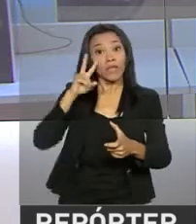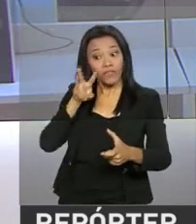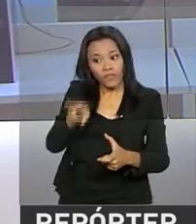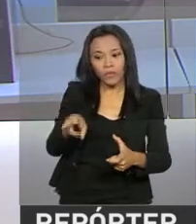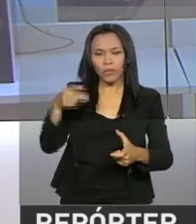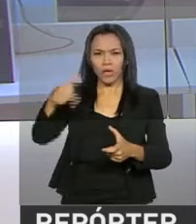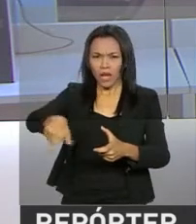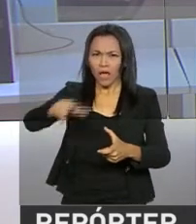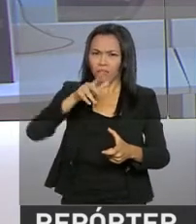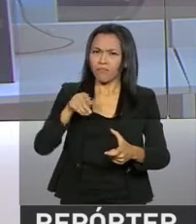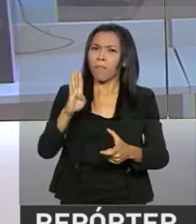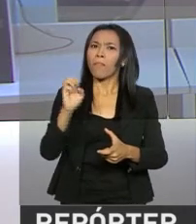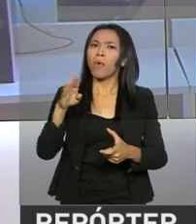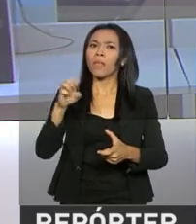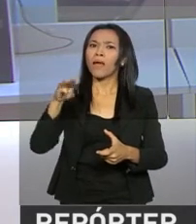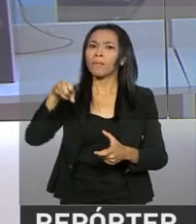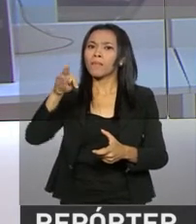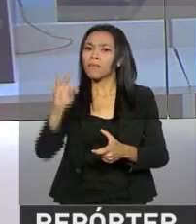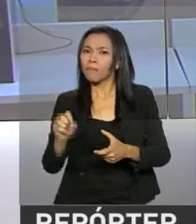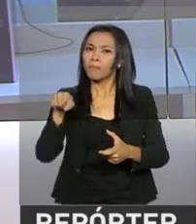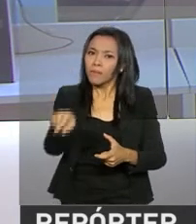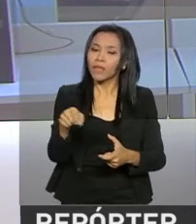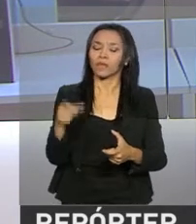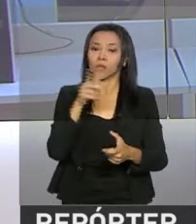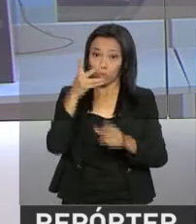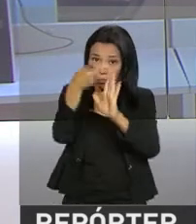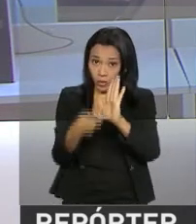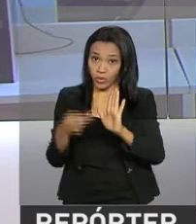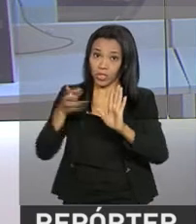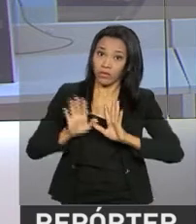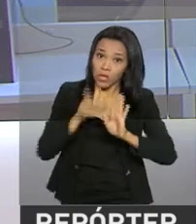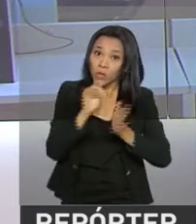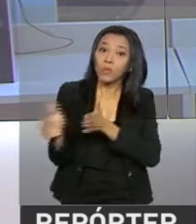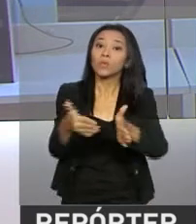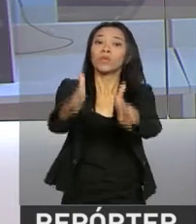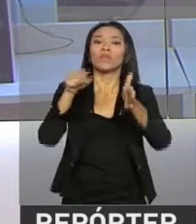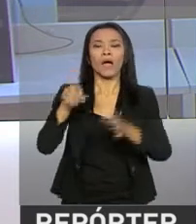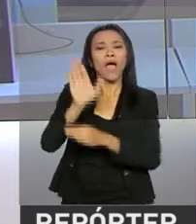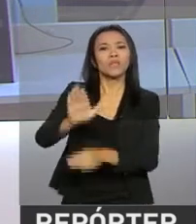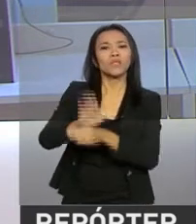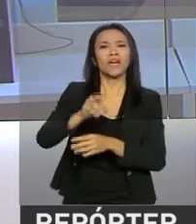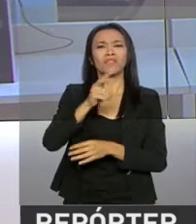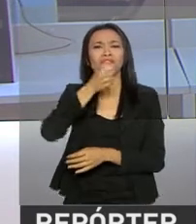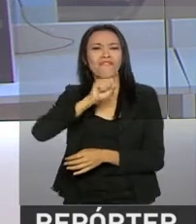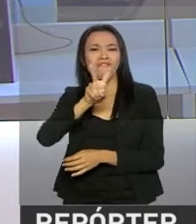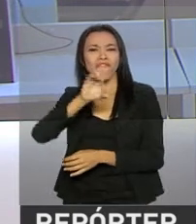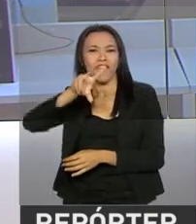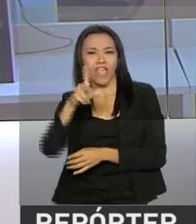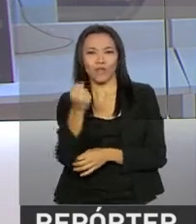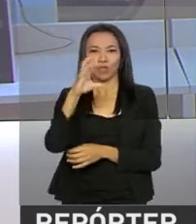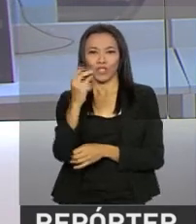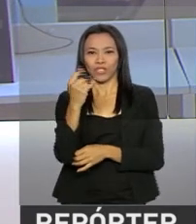do projeto de integração do são francisco a estação vai ajudar a água do velho chico a cortar o semiárido nordestino